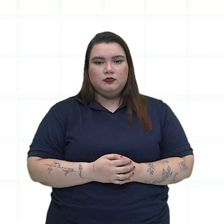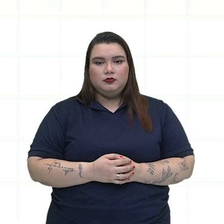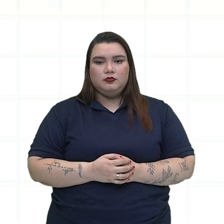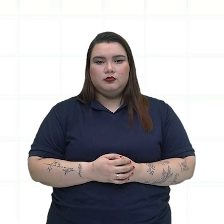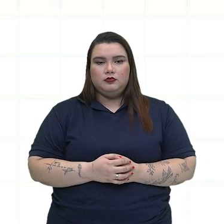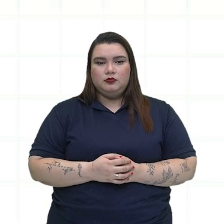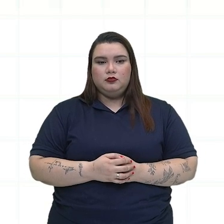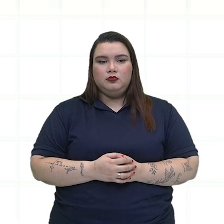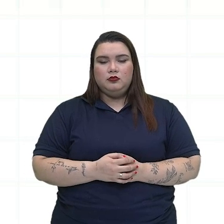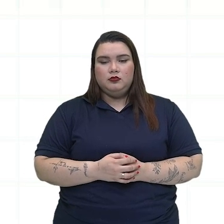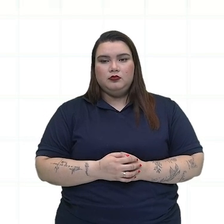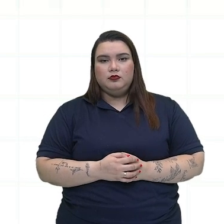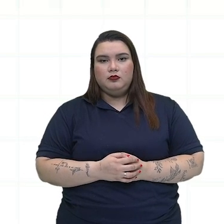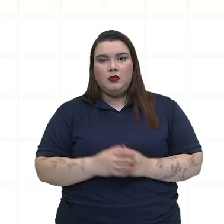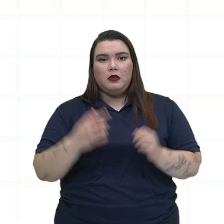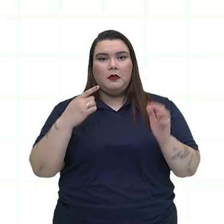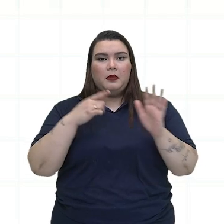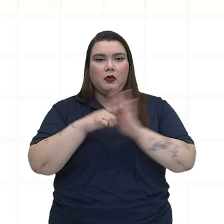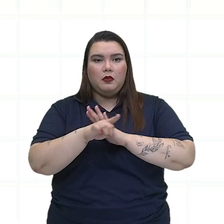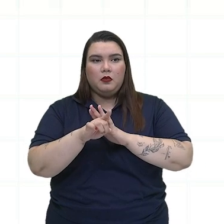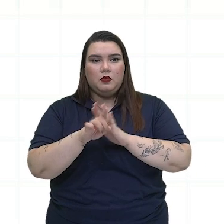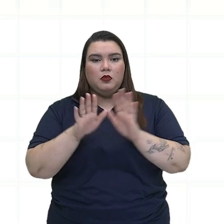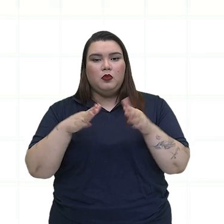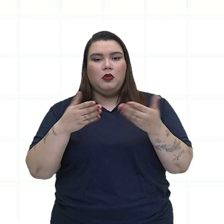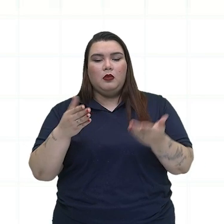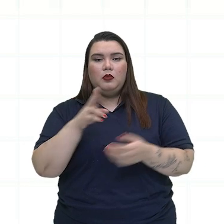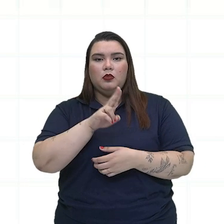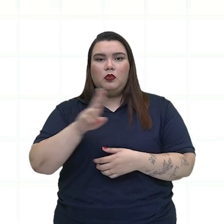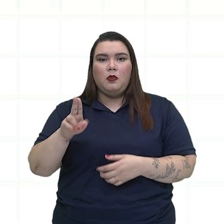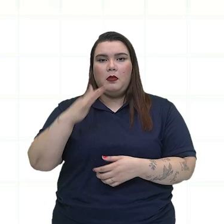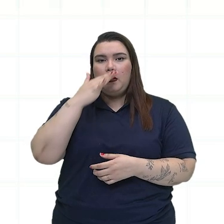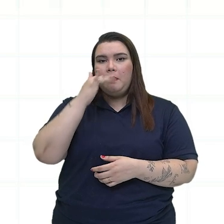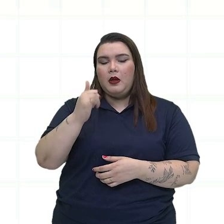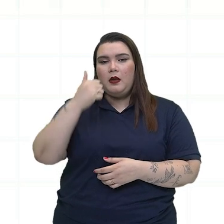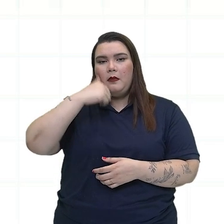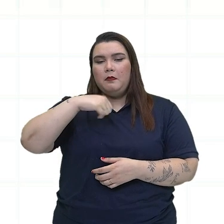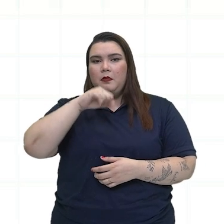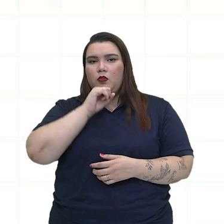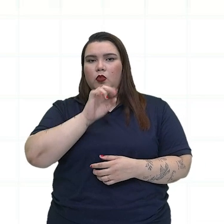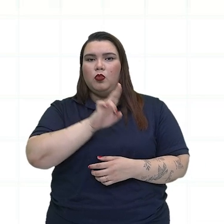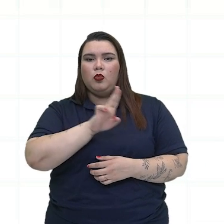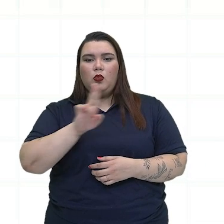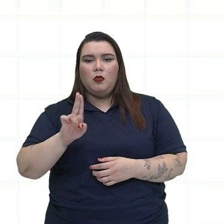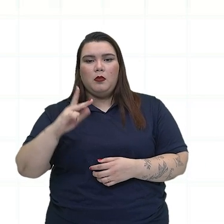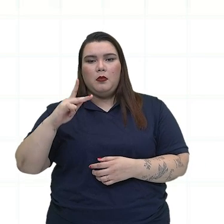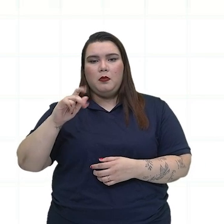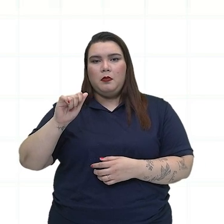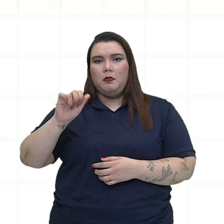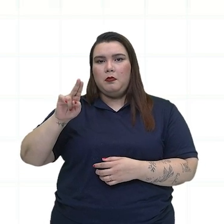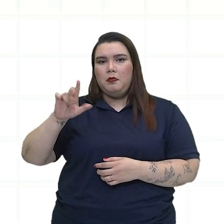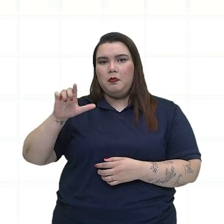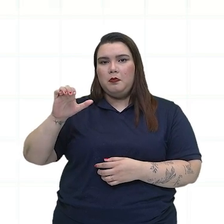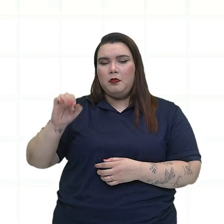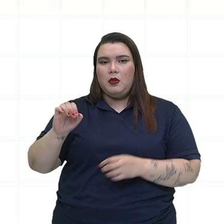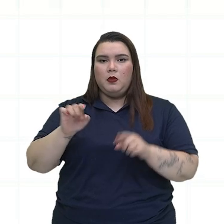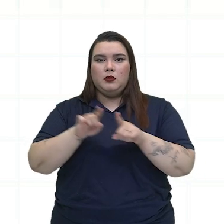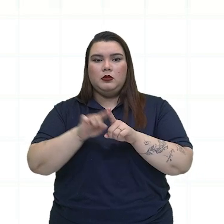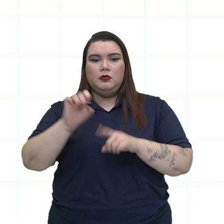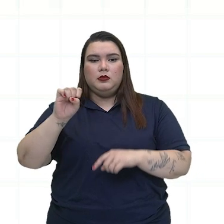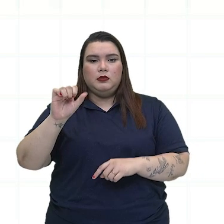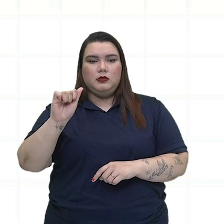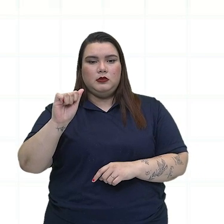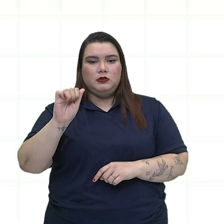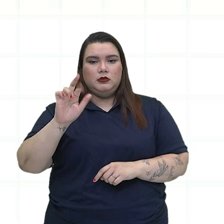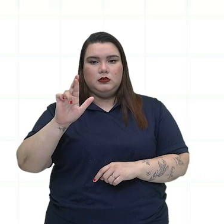Ok? What are your parents' names? Qual é o nome dos seus pais? Ok? E aqui, ó.